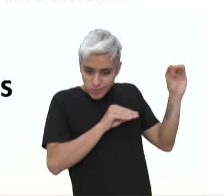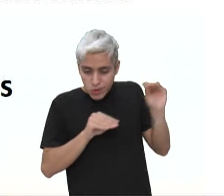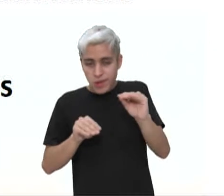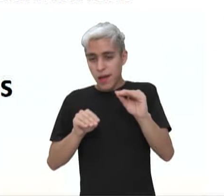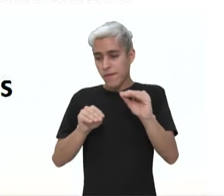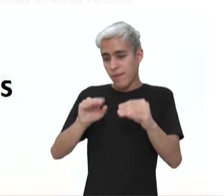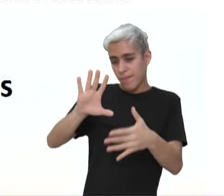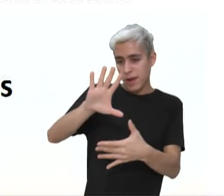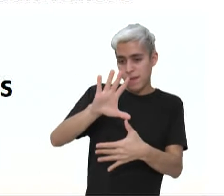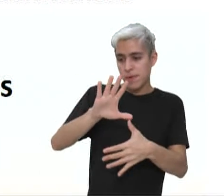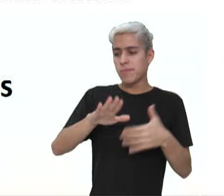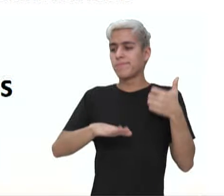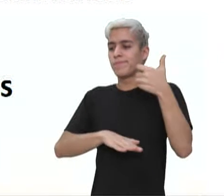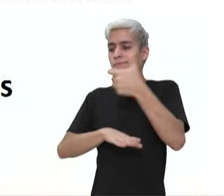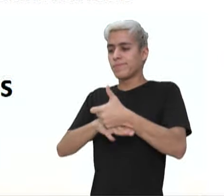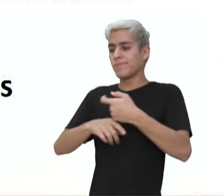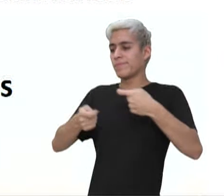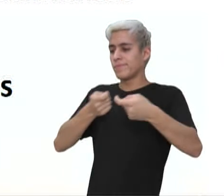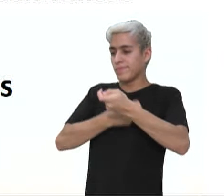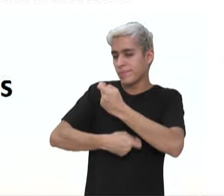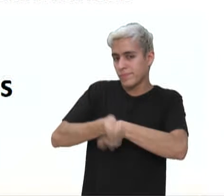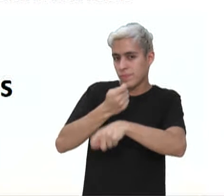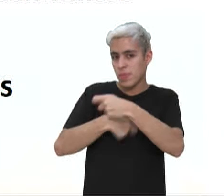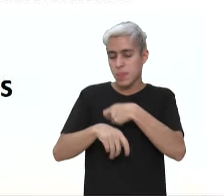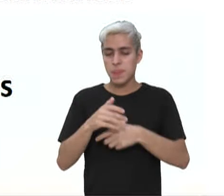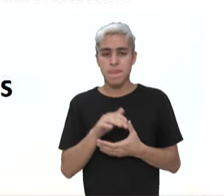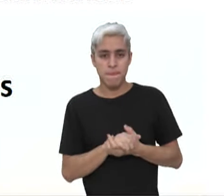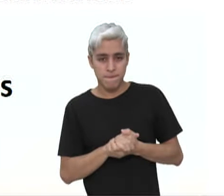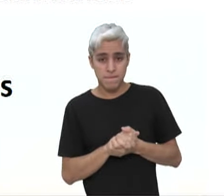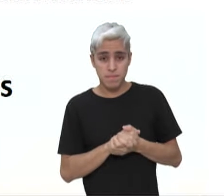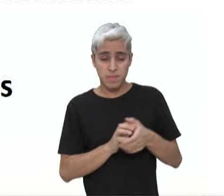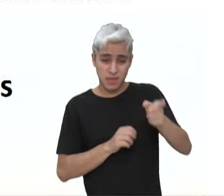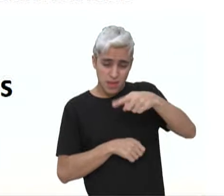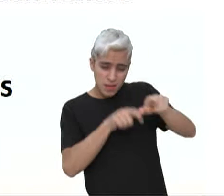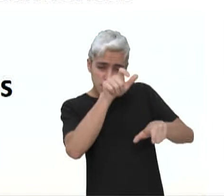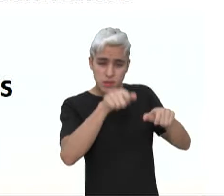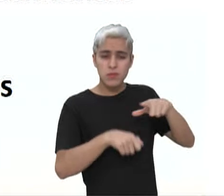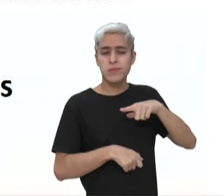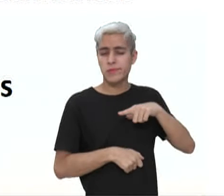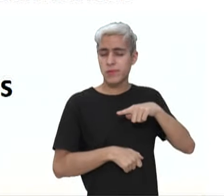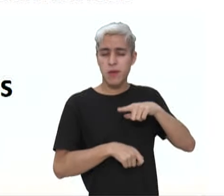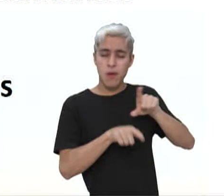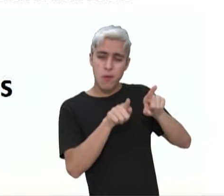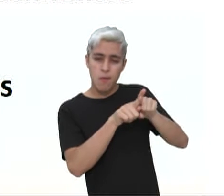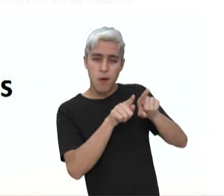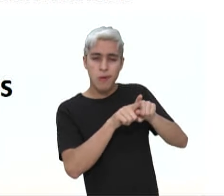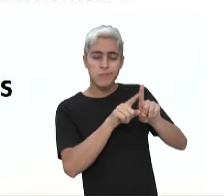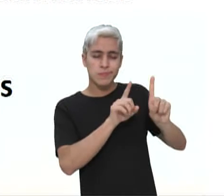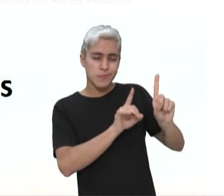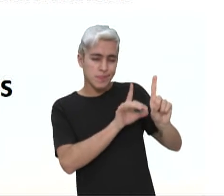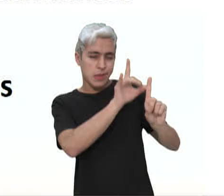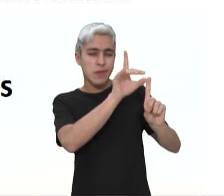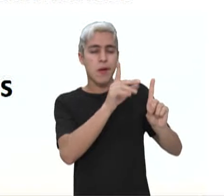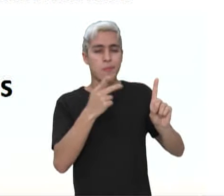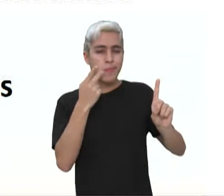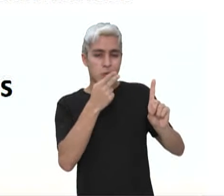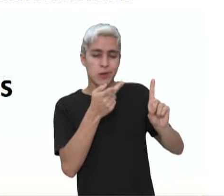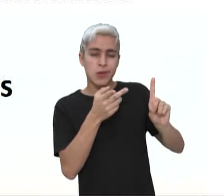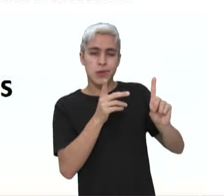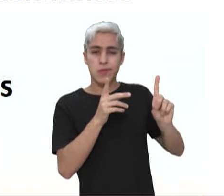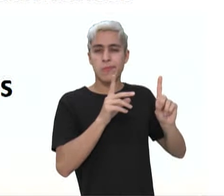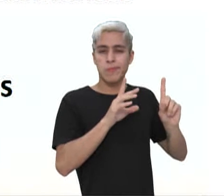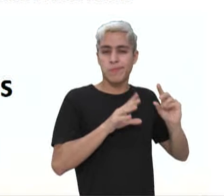América para ocupar posições administrativas. E eles tinham privilégios políticos. Já os crioulos